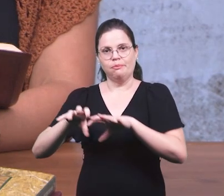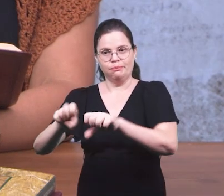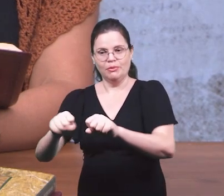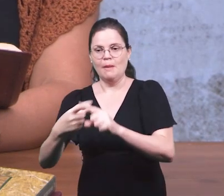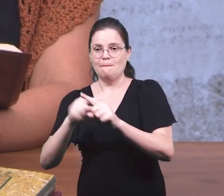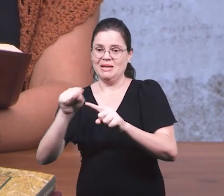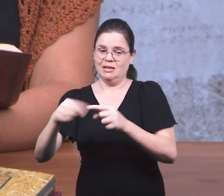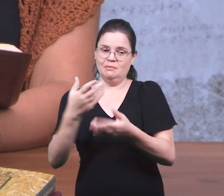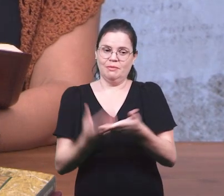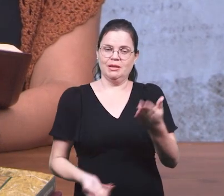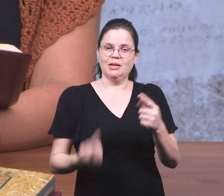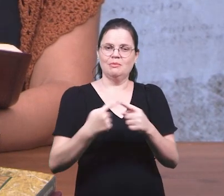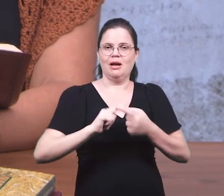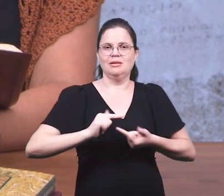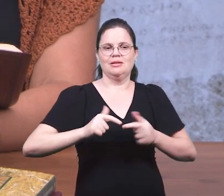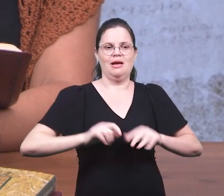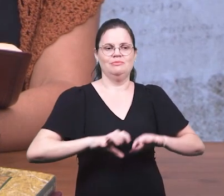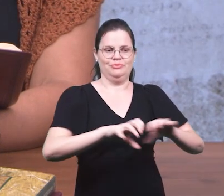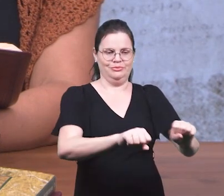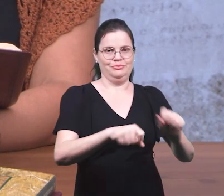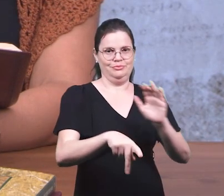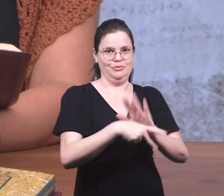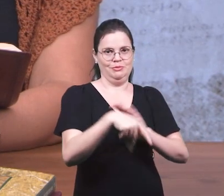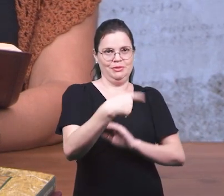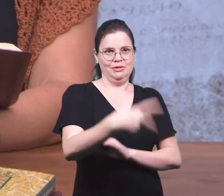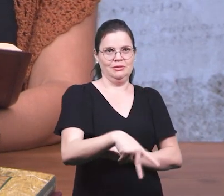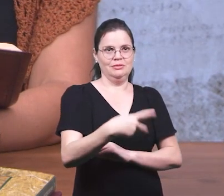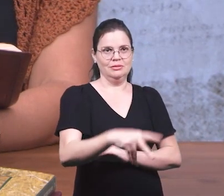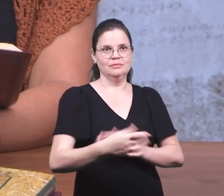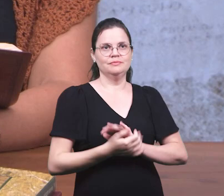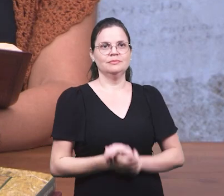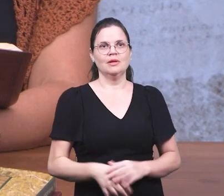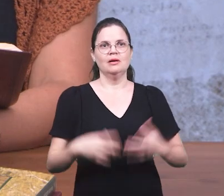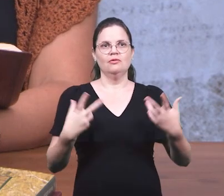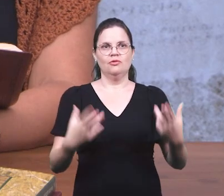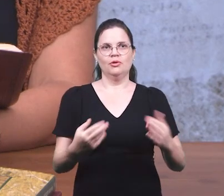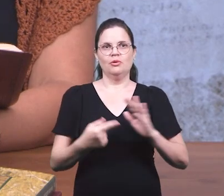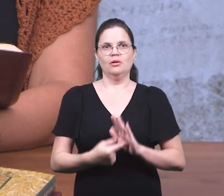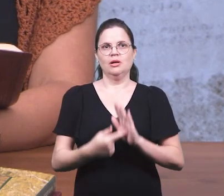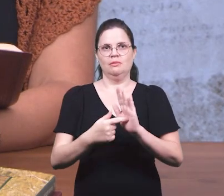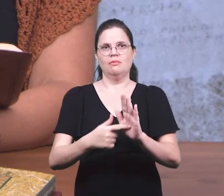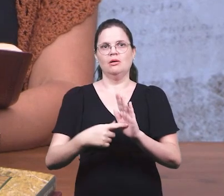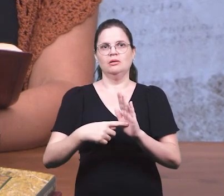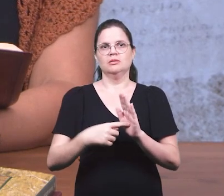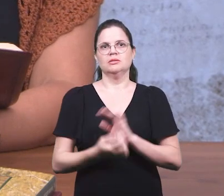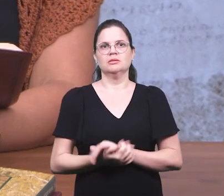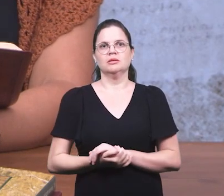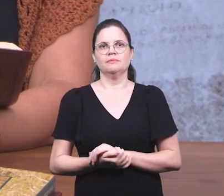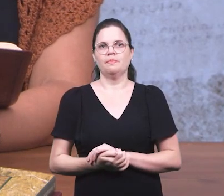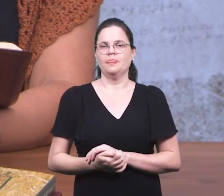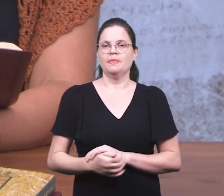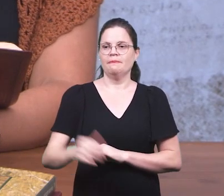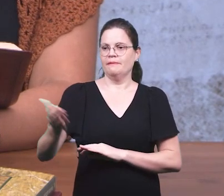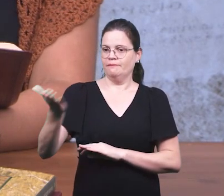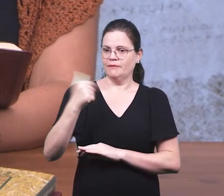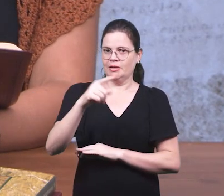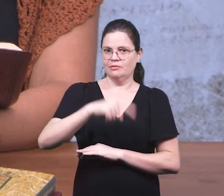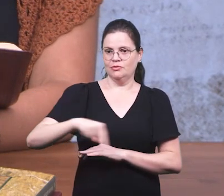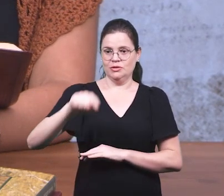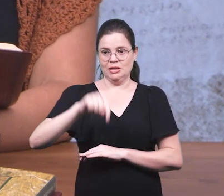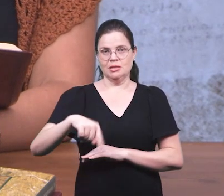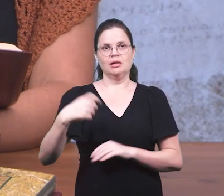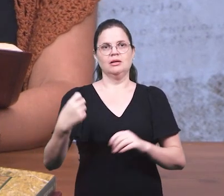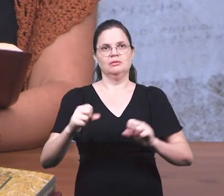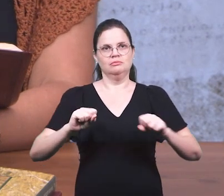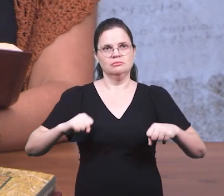Arnon. Pelo que dizem os que falam em provérbios: vinde a Esbom, edifique-se